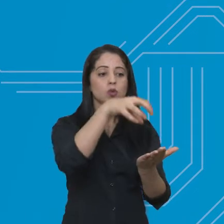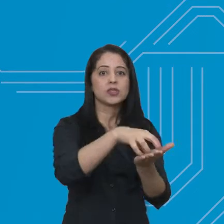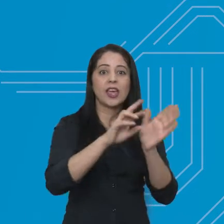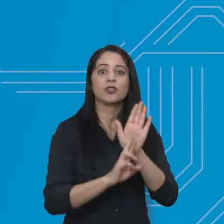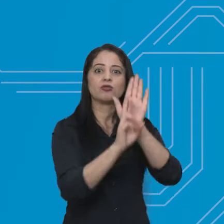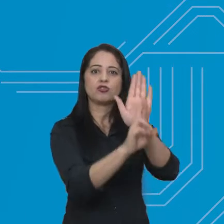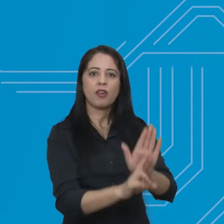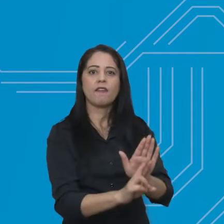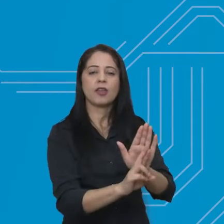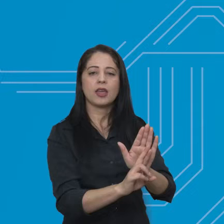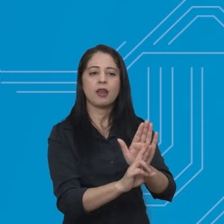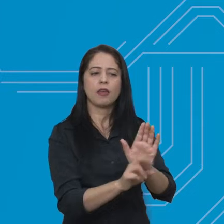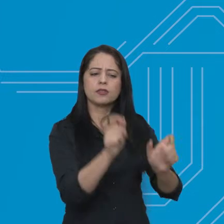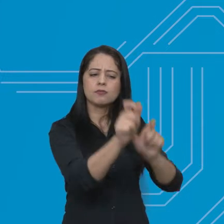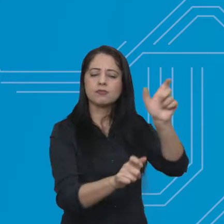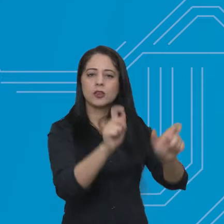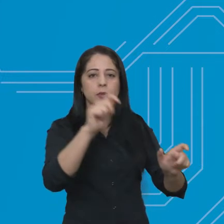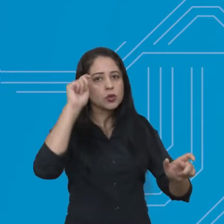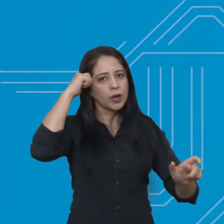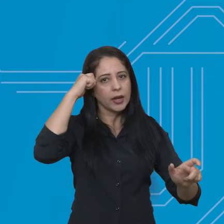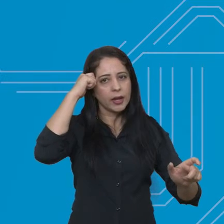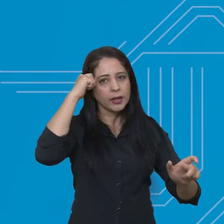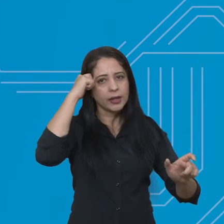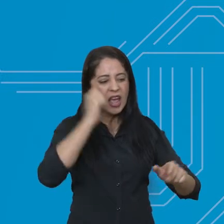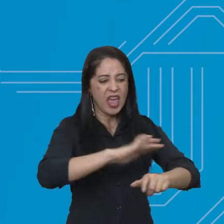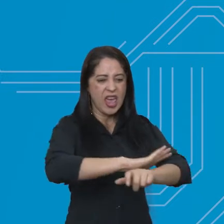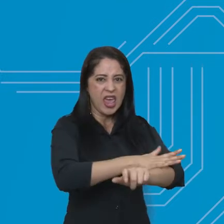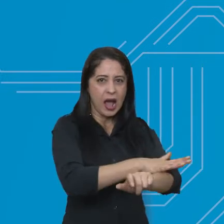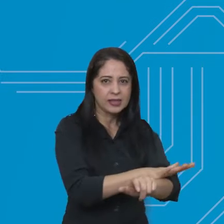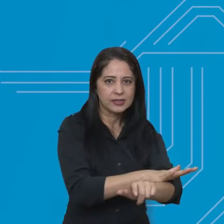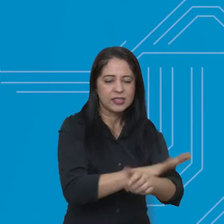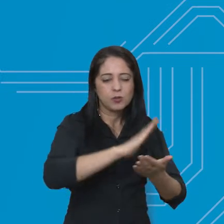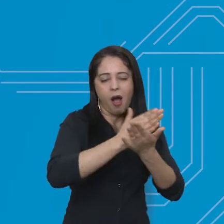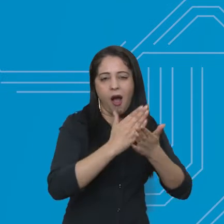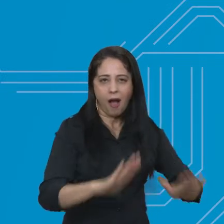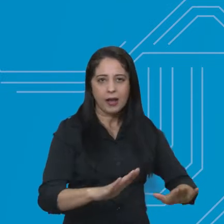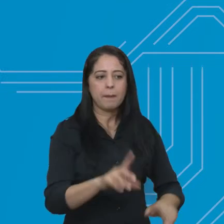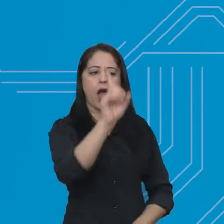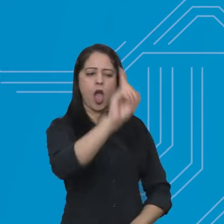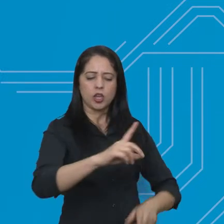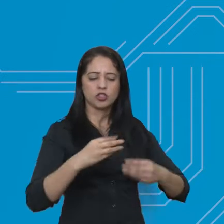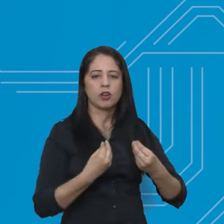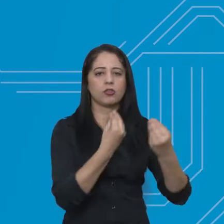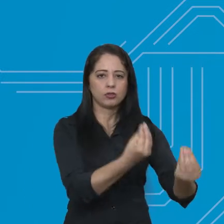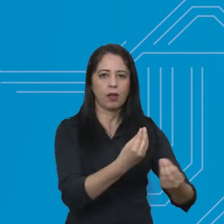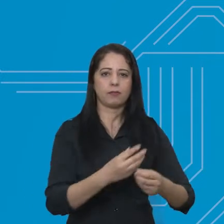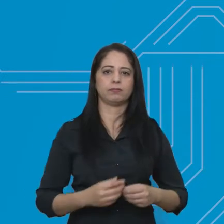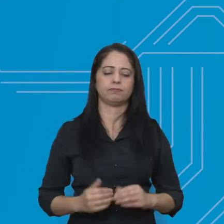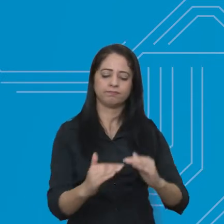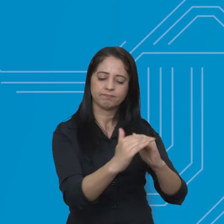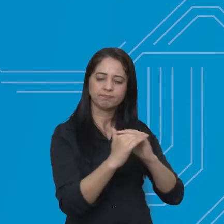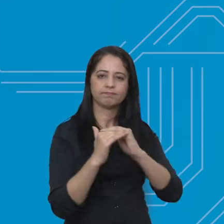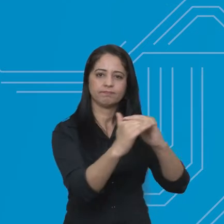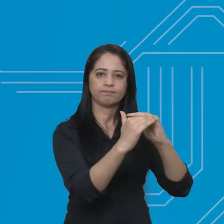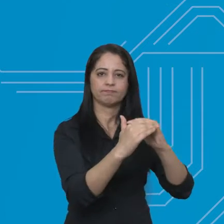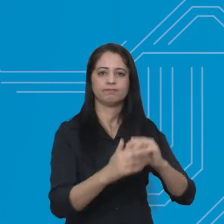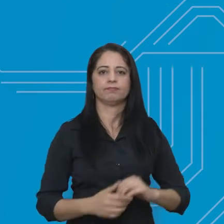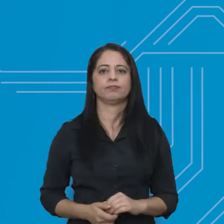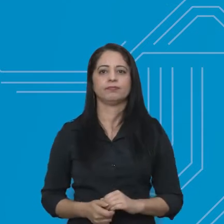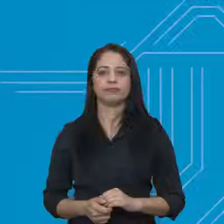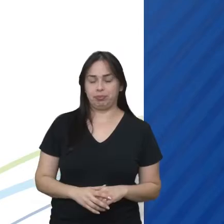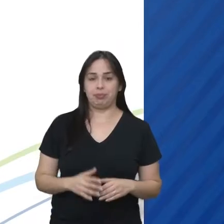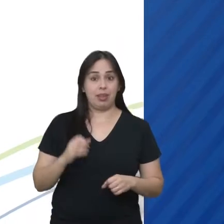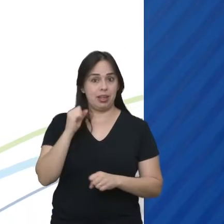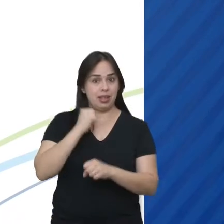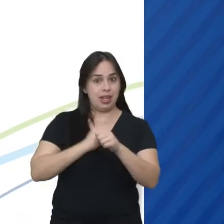na cidade um centro de referência da população negra para combater o racismo e garantir os direitos, como a igualdade